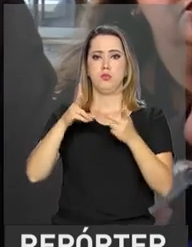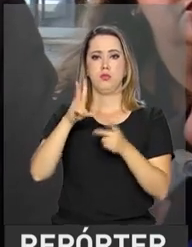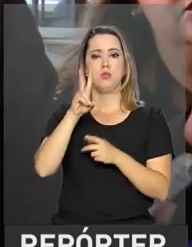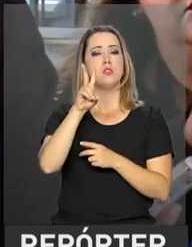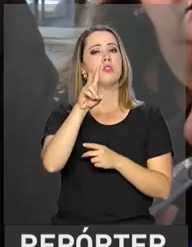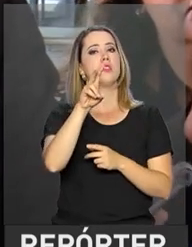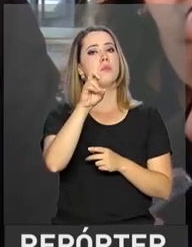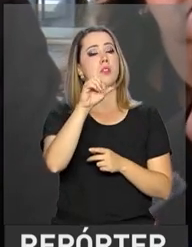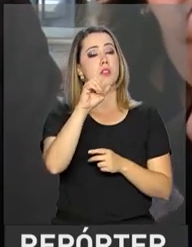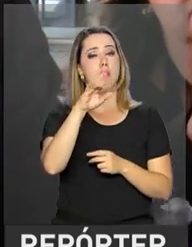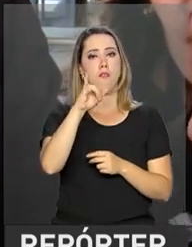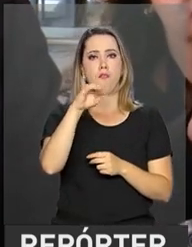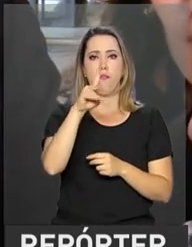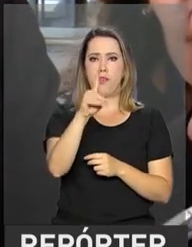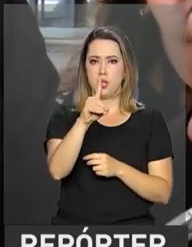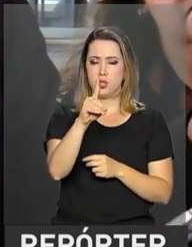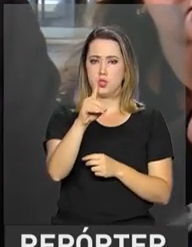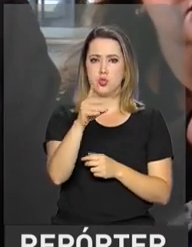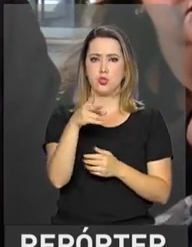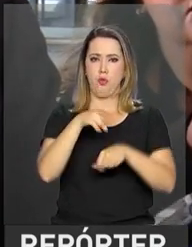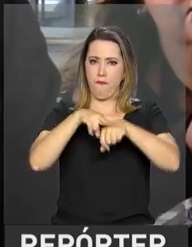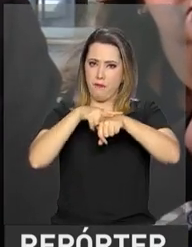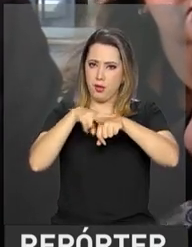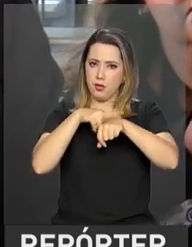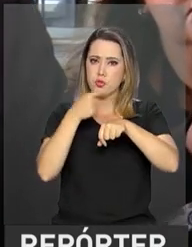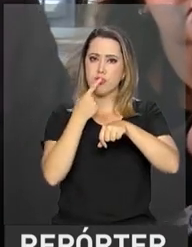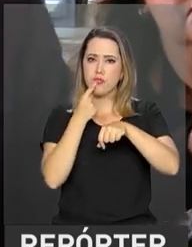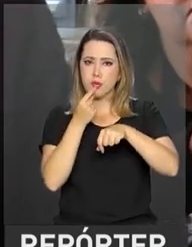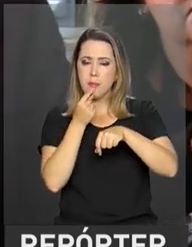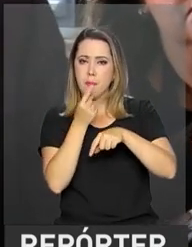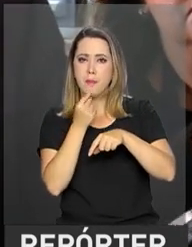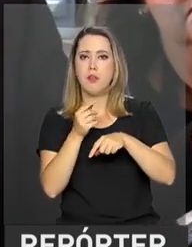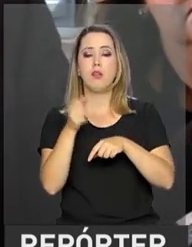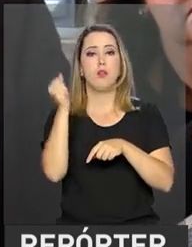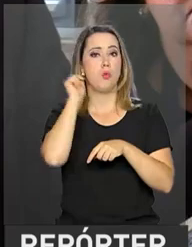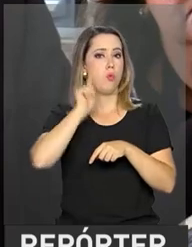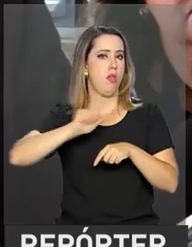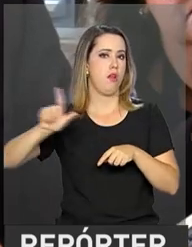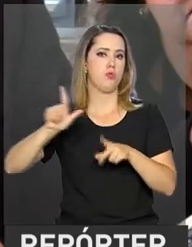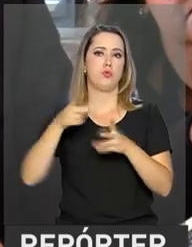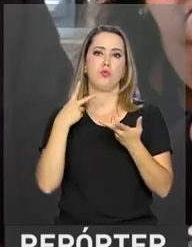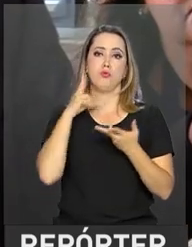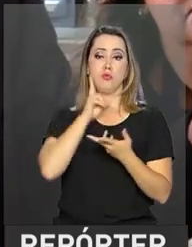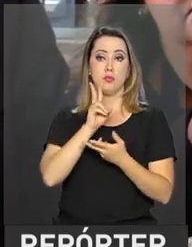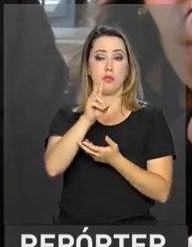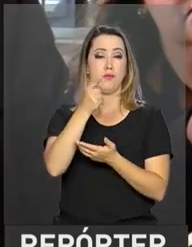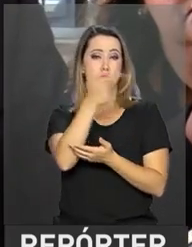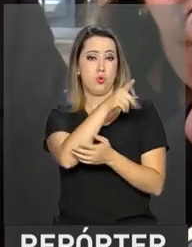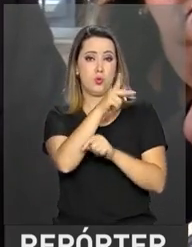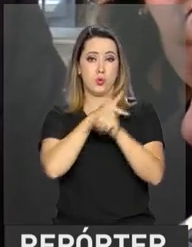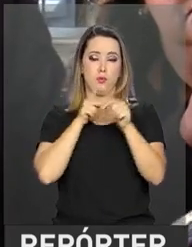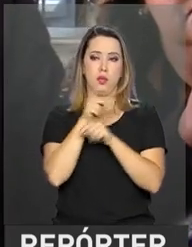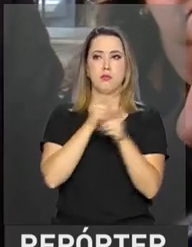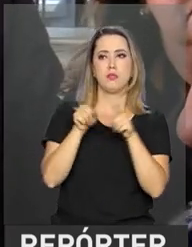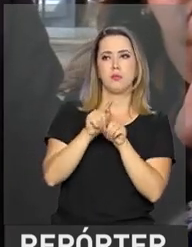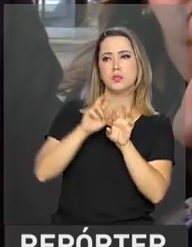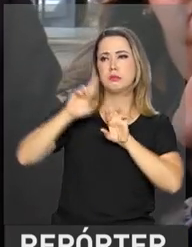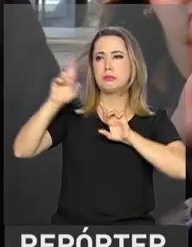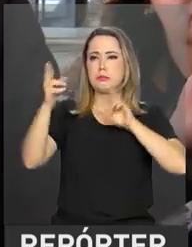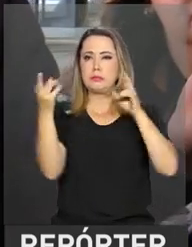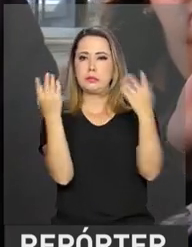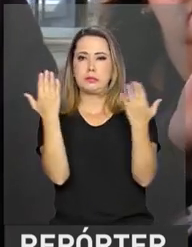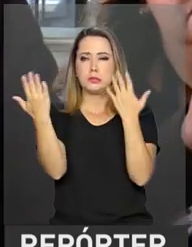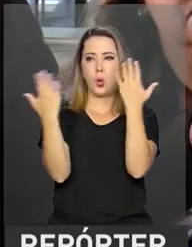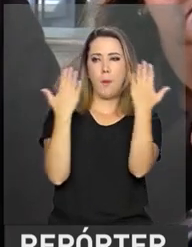vermelho azul que é o que está adotado pelo equador e por outros países e que o brasil também avaliará nesta